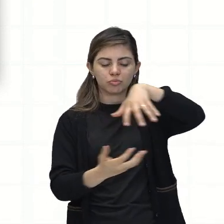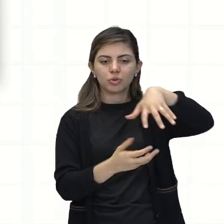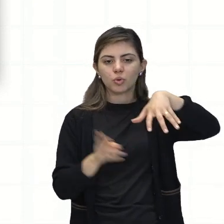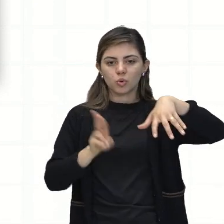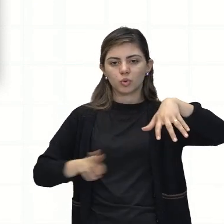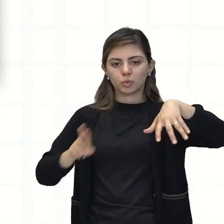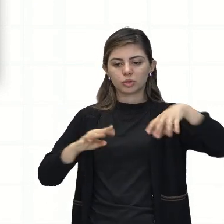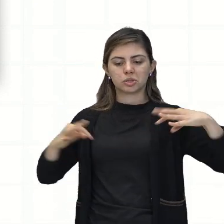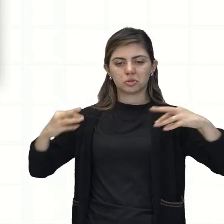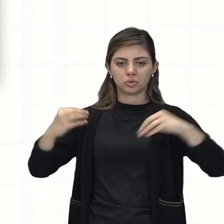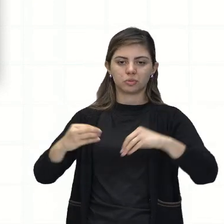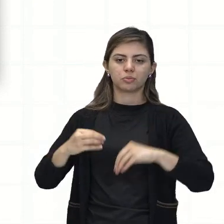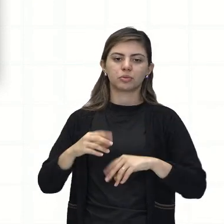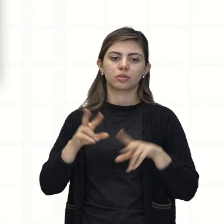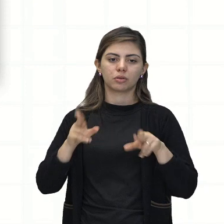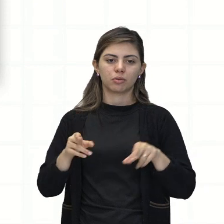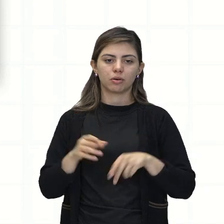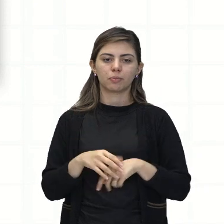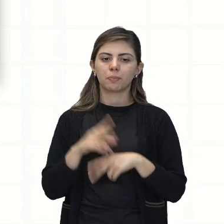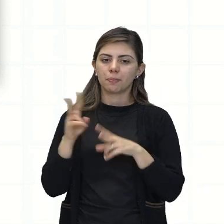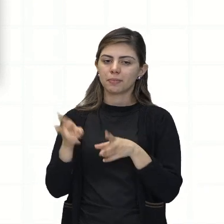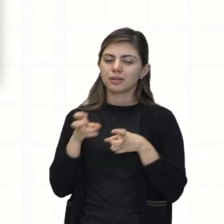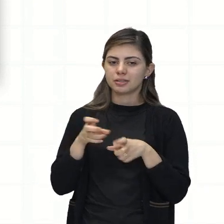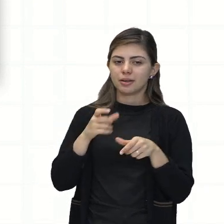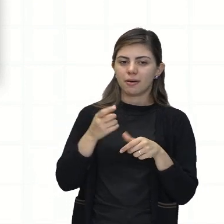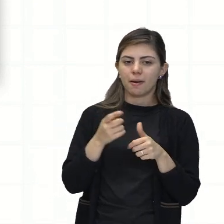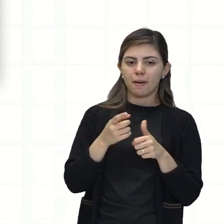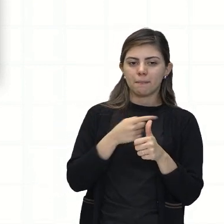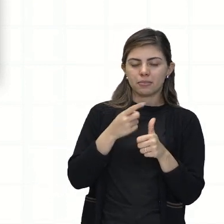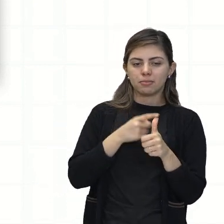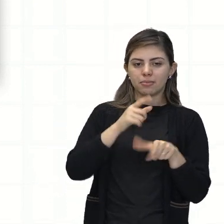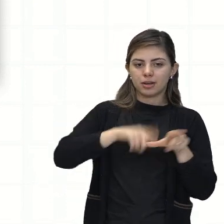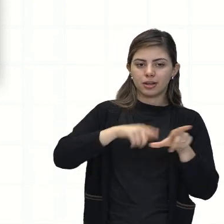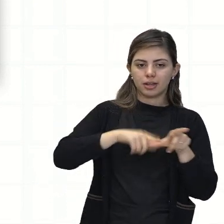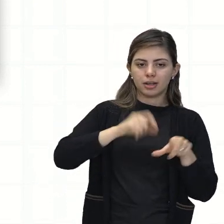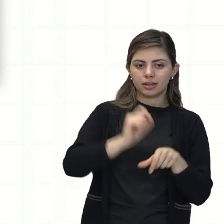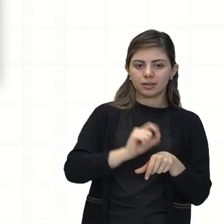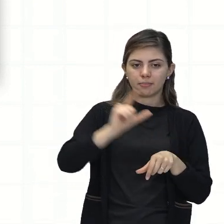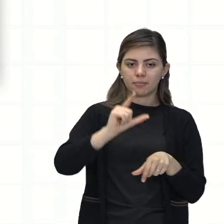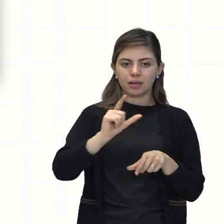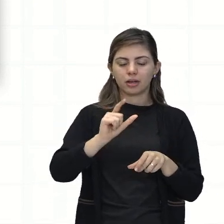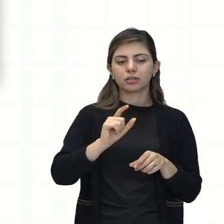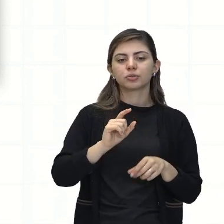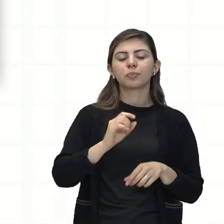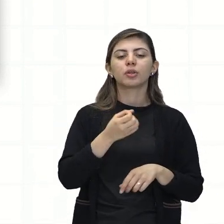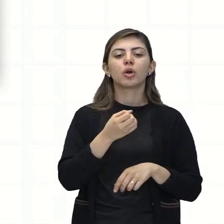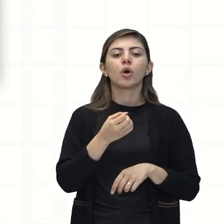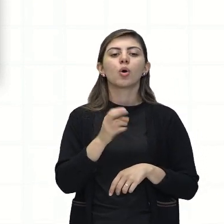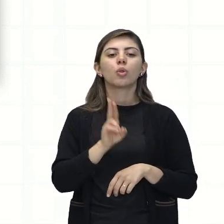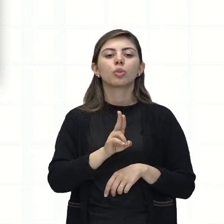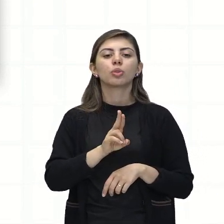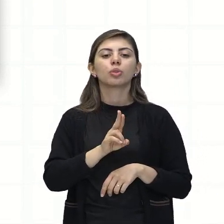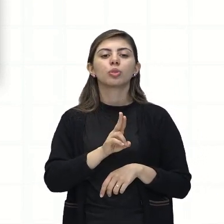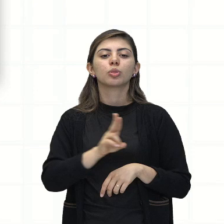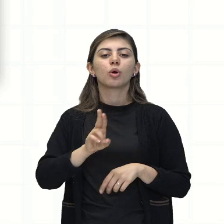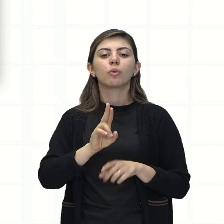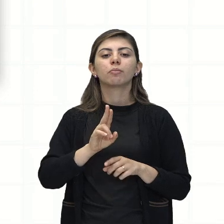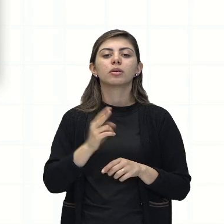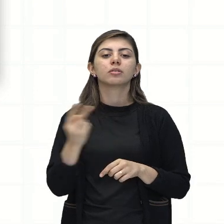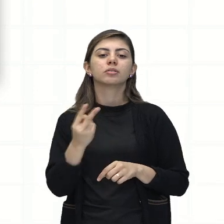a primeira letra do gênero maiúsculo, o segundo nome, né, com a primeira letra